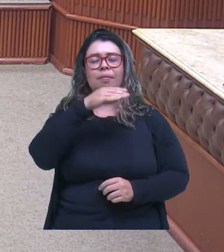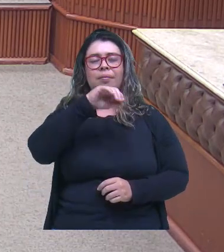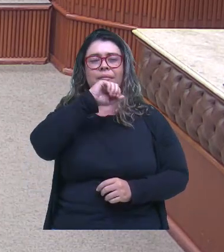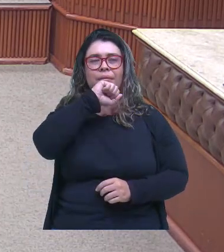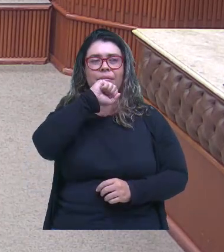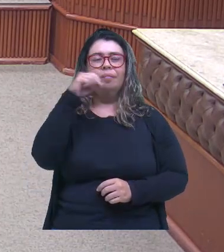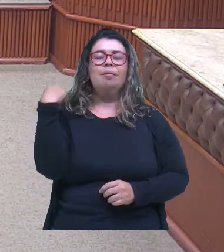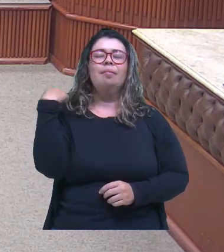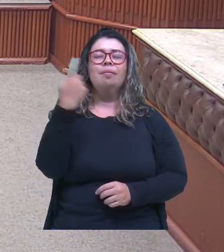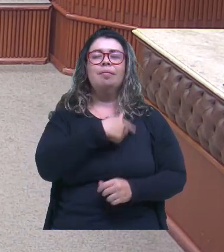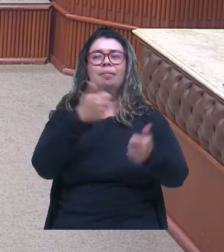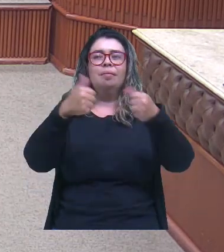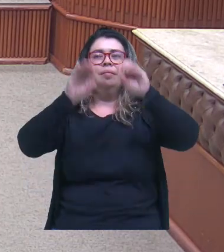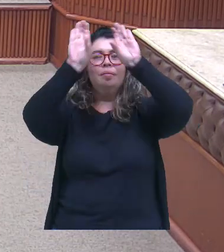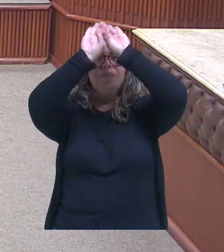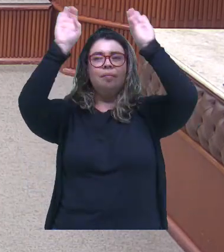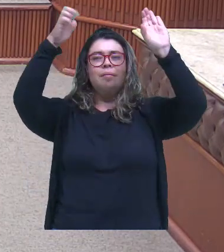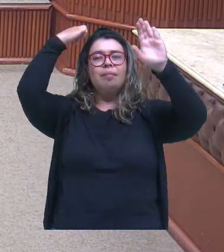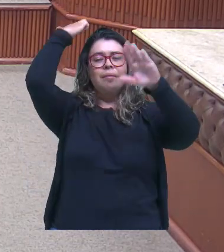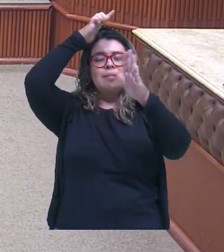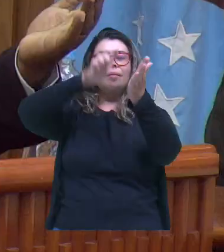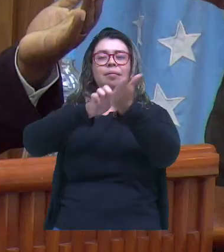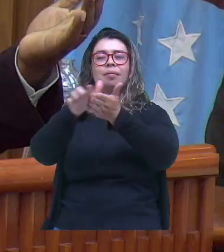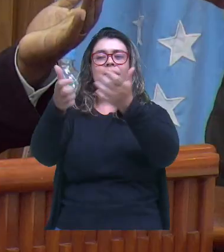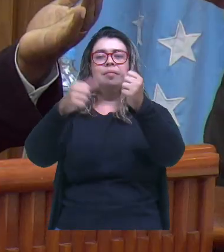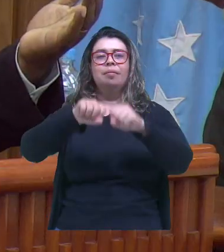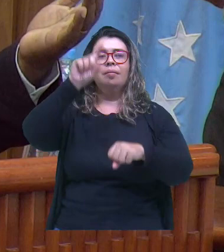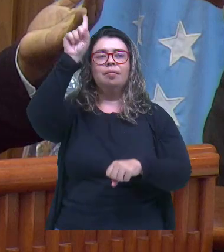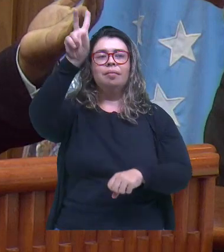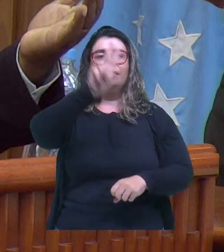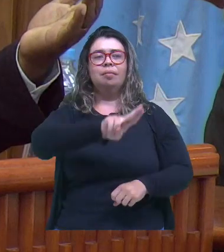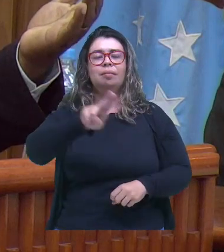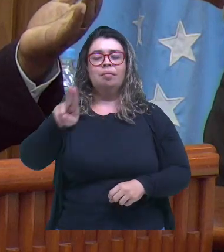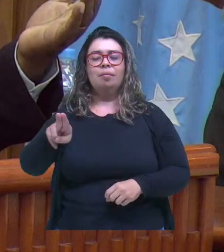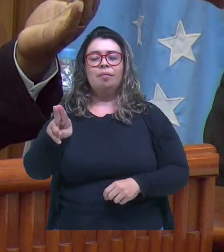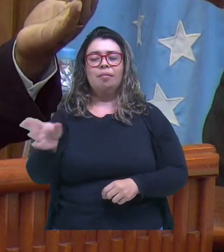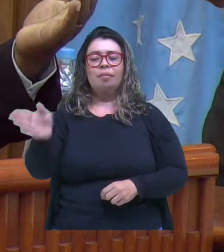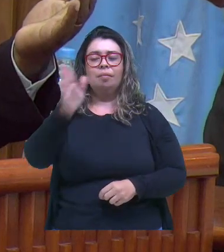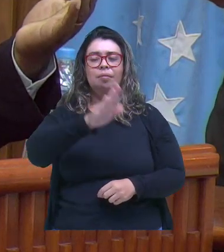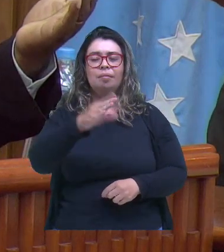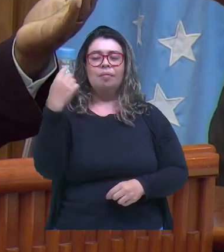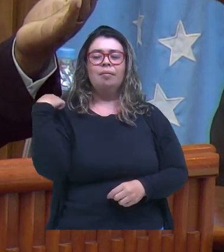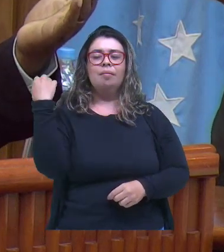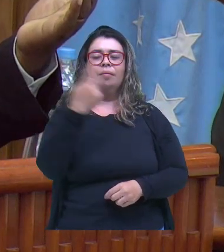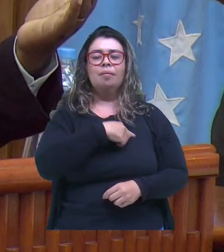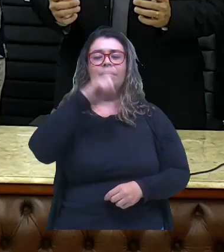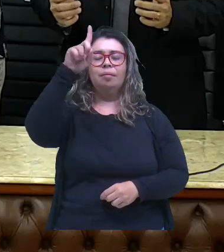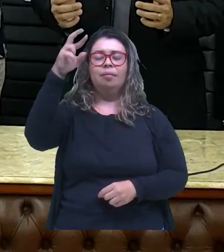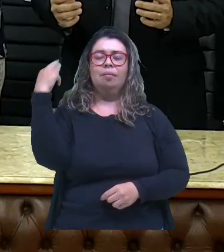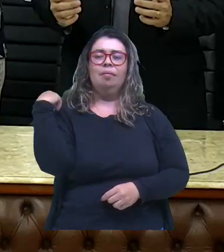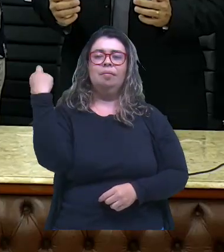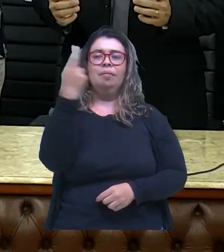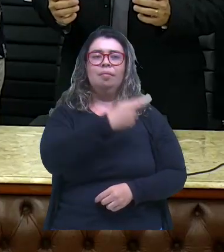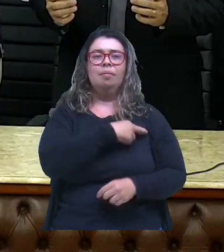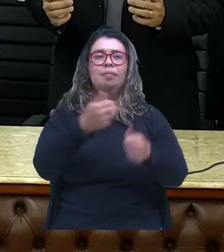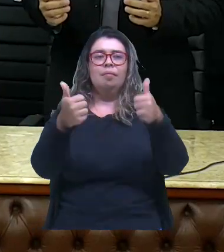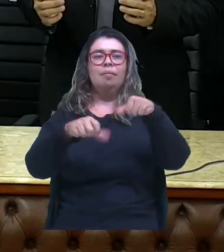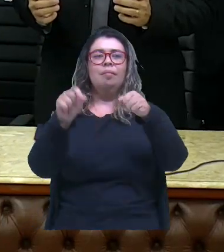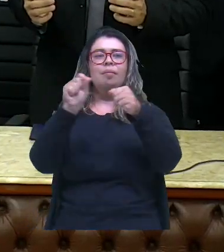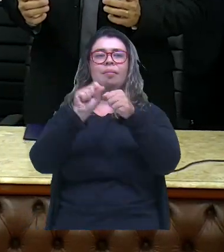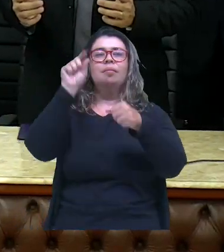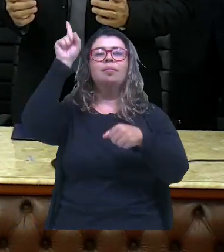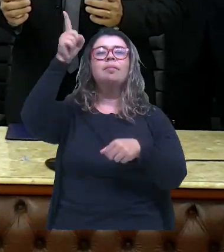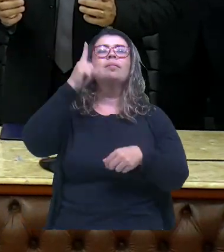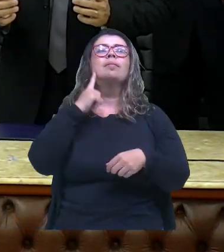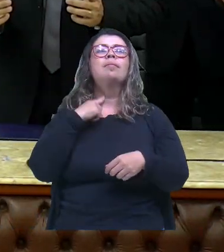Pai nosso que está nos céus, santificado seja o teu nome. Venha a nós o teu reino. Seja